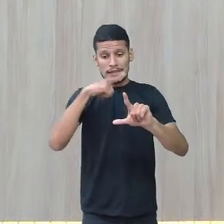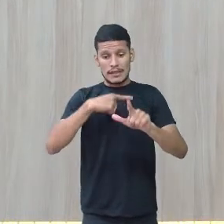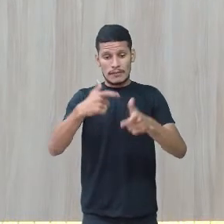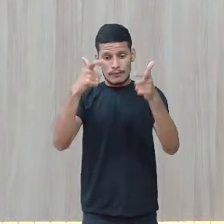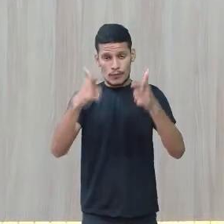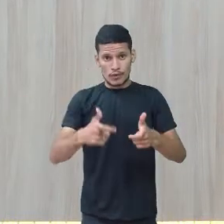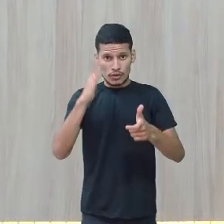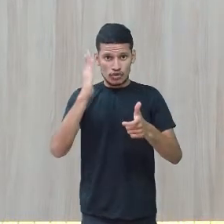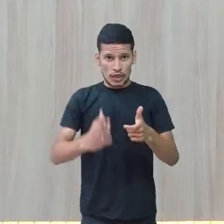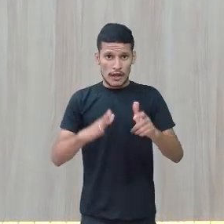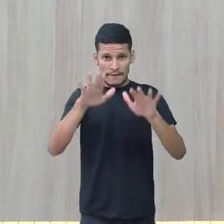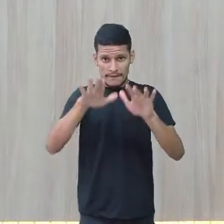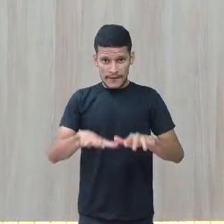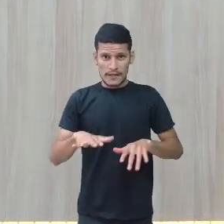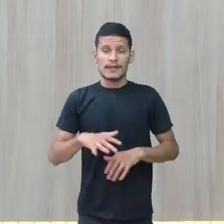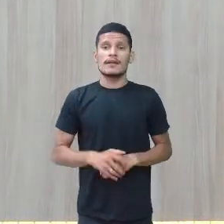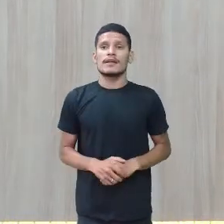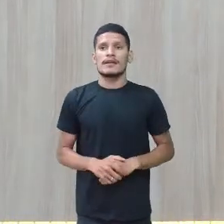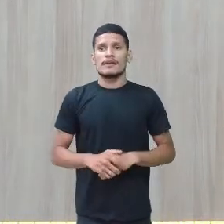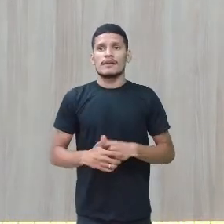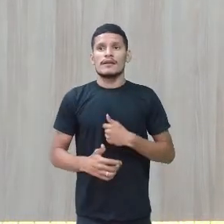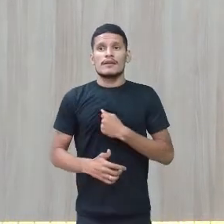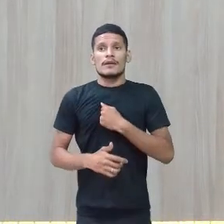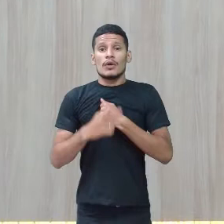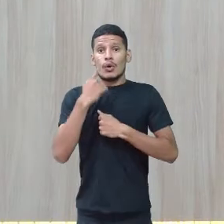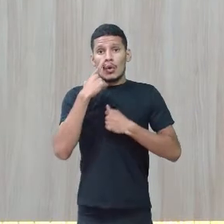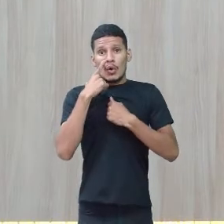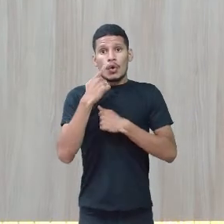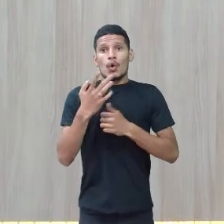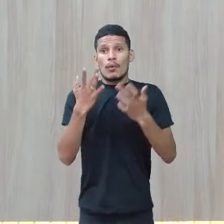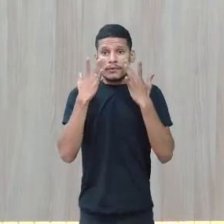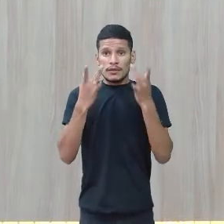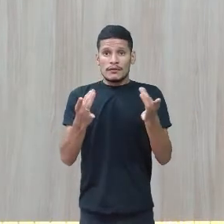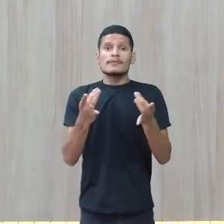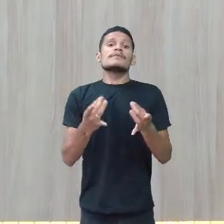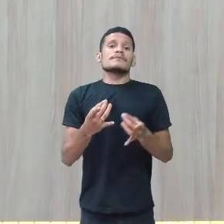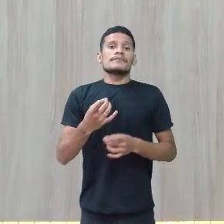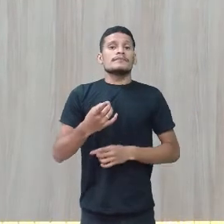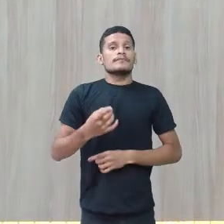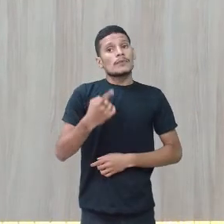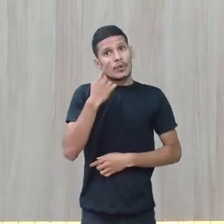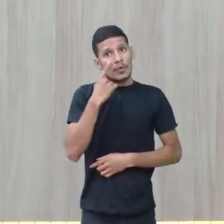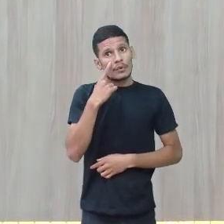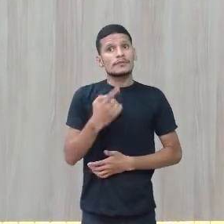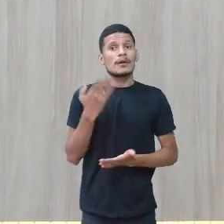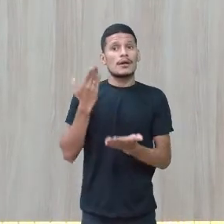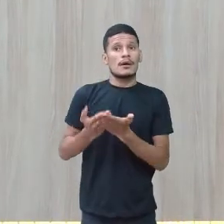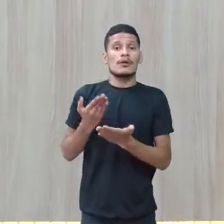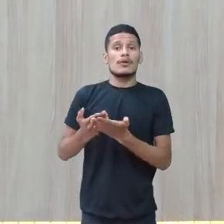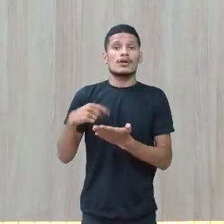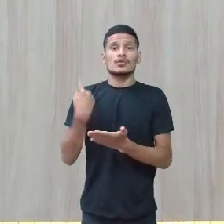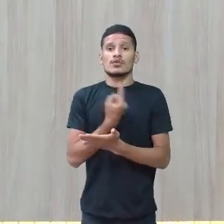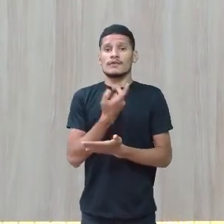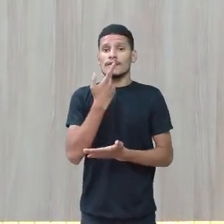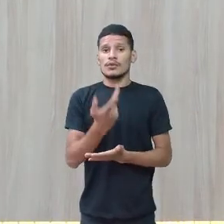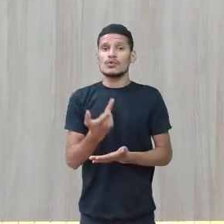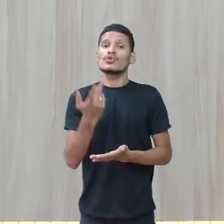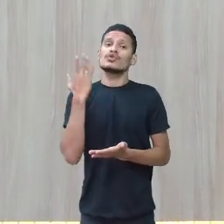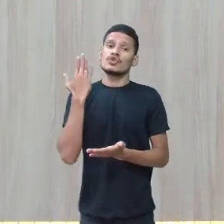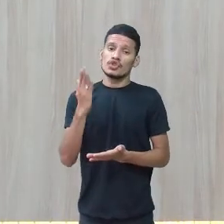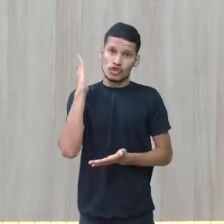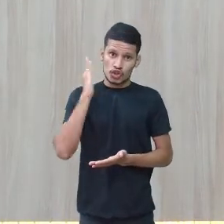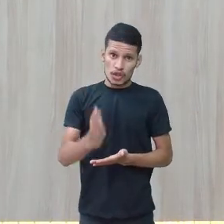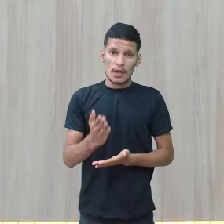eles ocupam, tá certo? Vamos observar mais coisas aqui da revisão. Na aula que a gente falou ali, nas aulas,